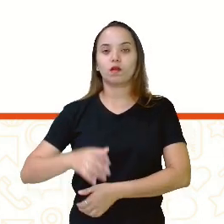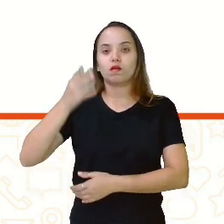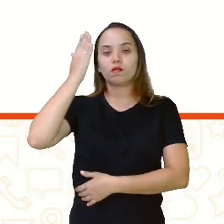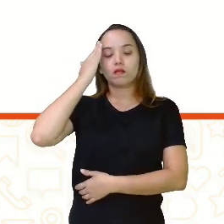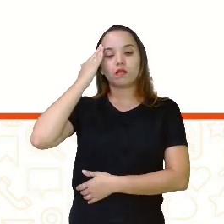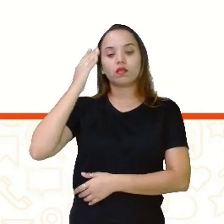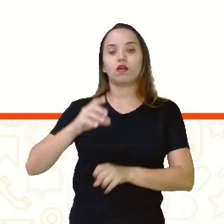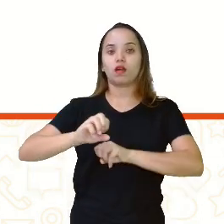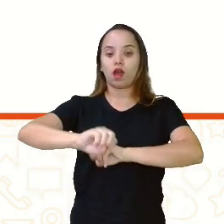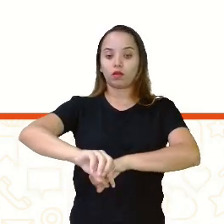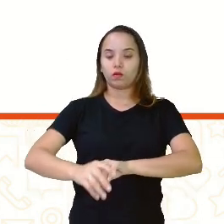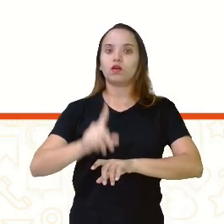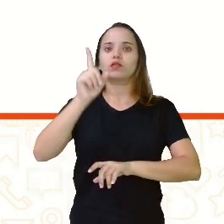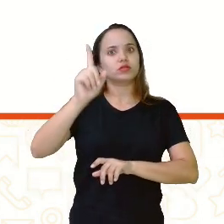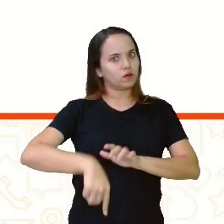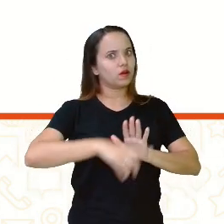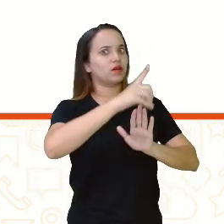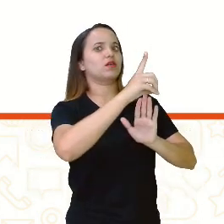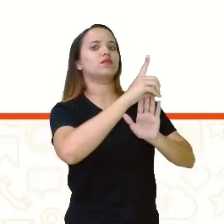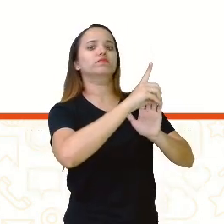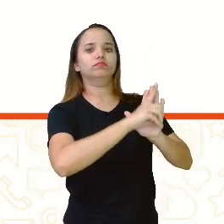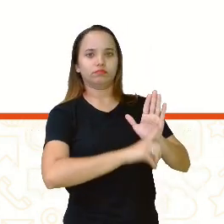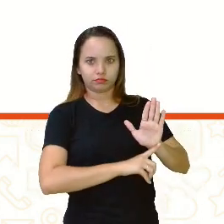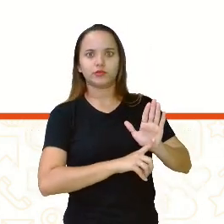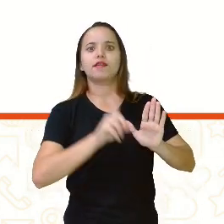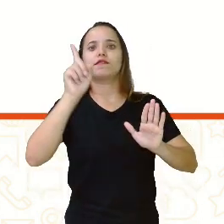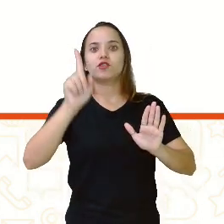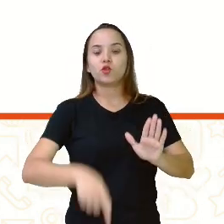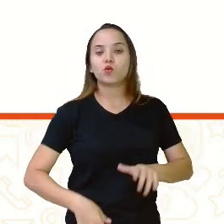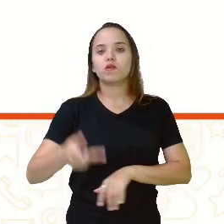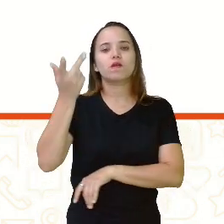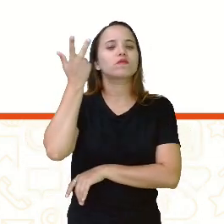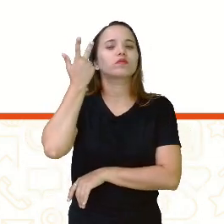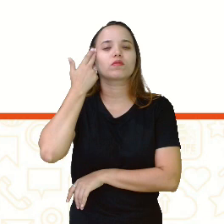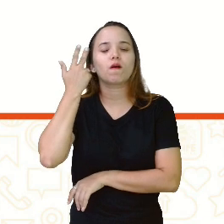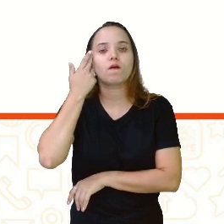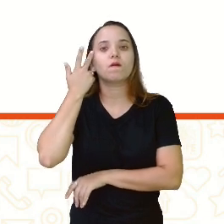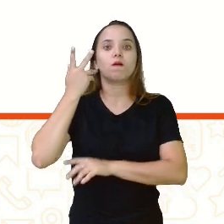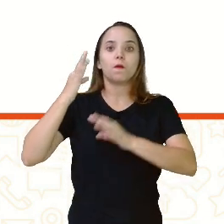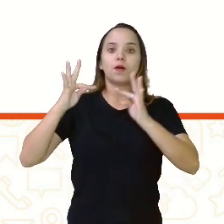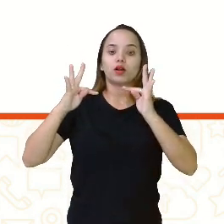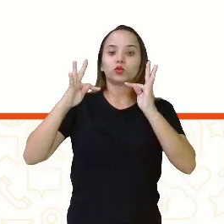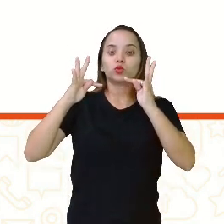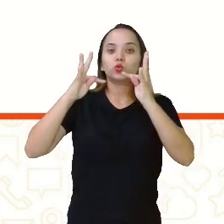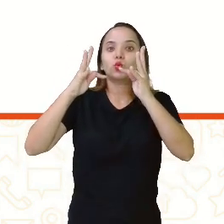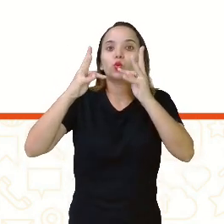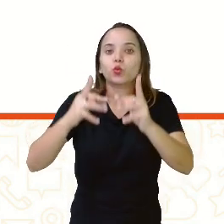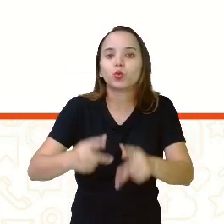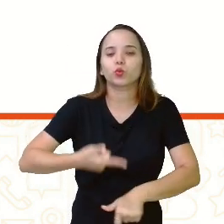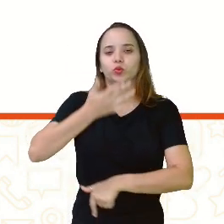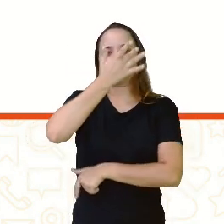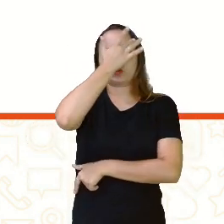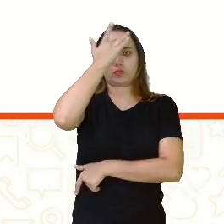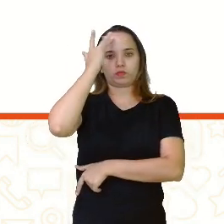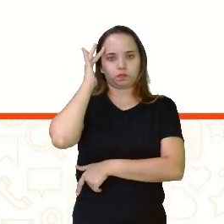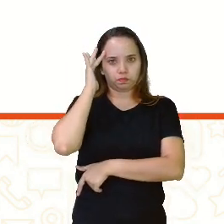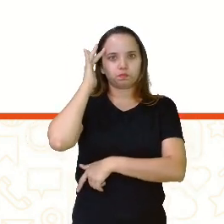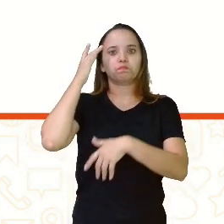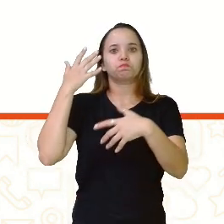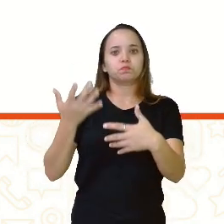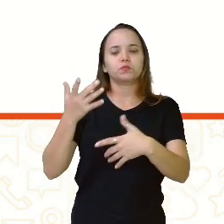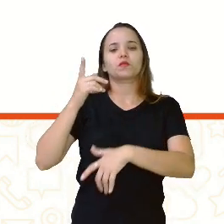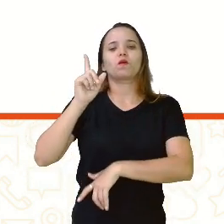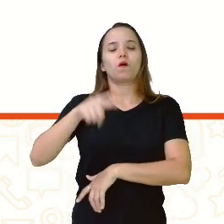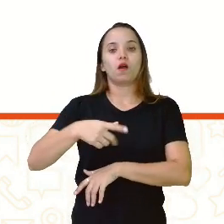educação é direito e, como direito, é comum a todos. Então, a gente precisa entender que a educação é